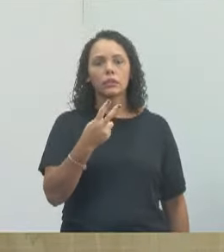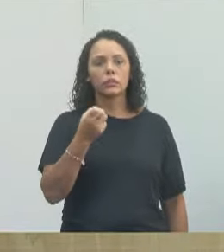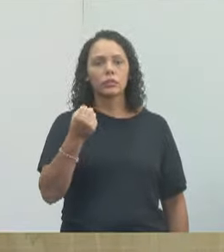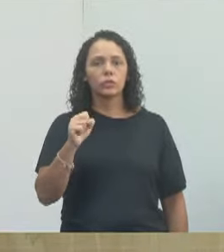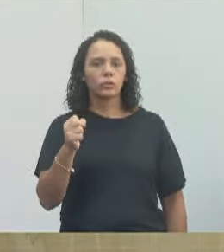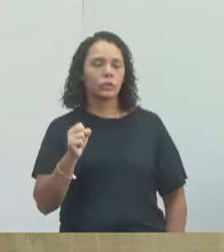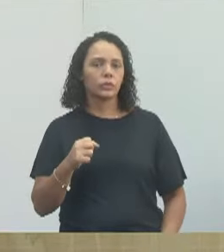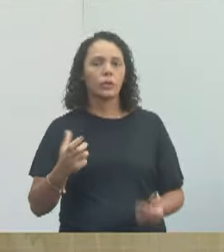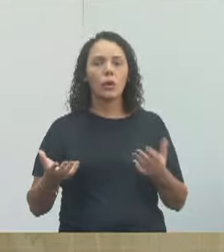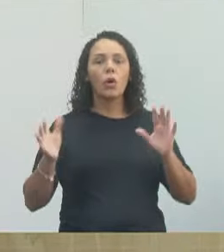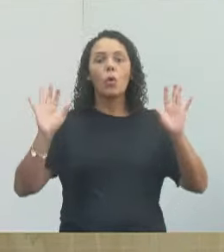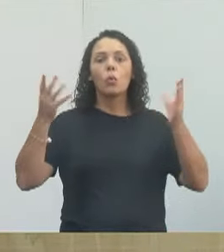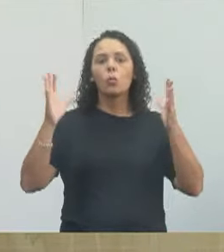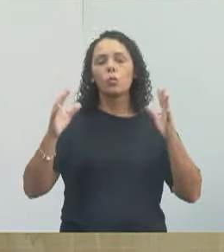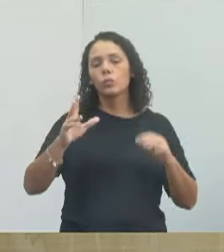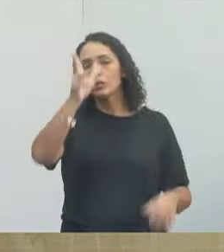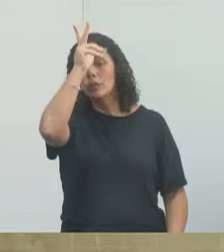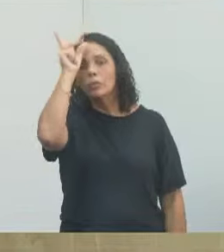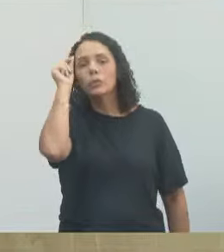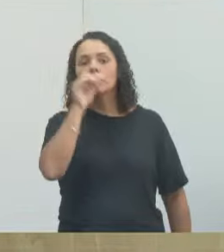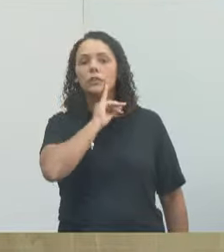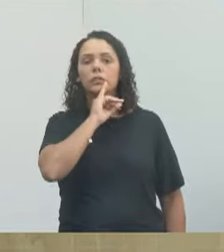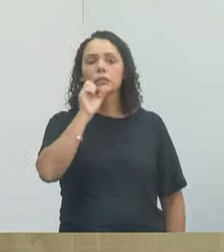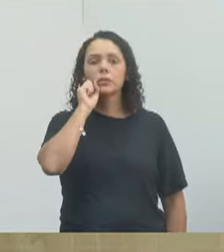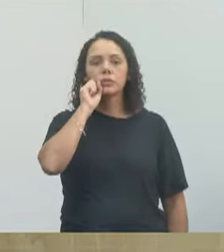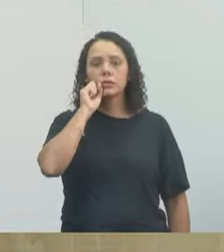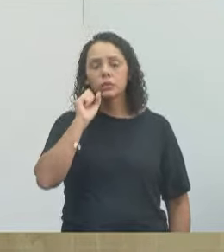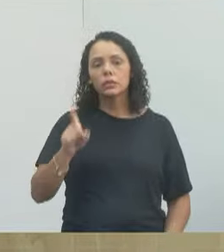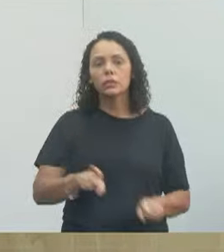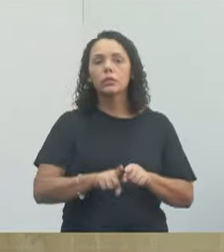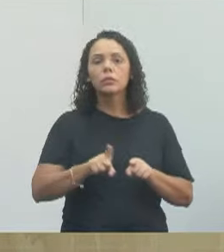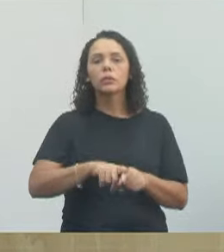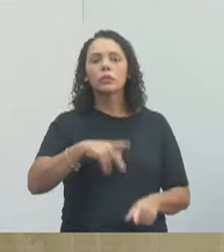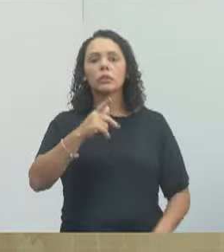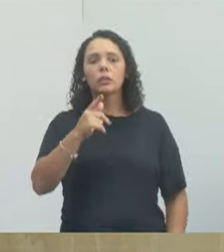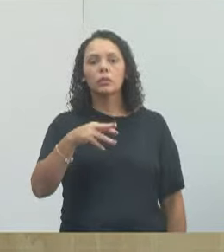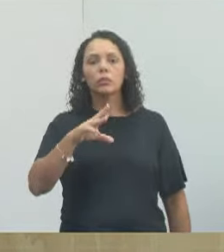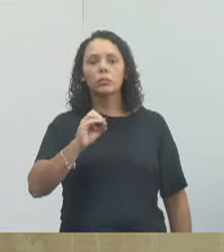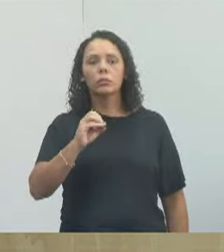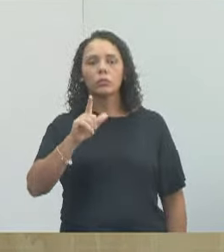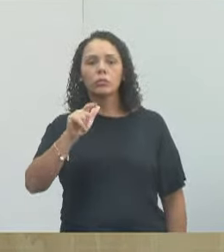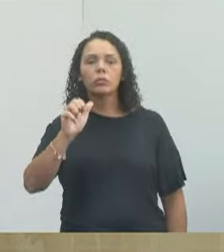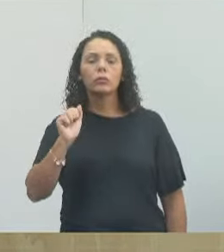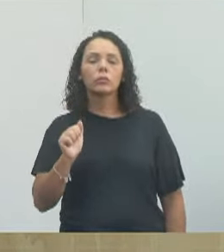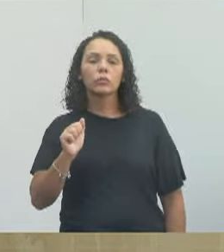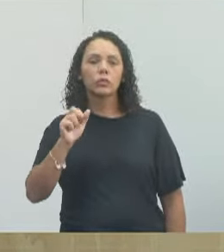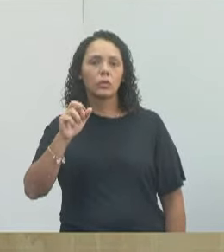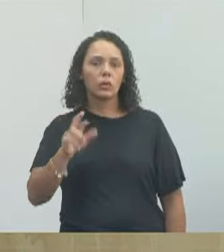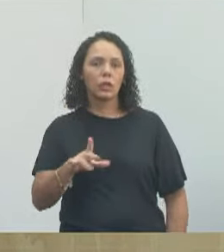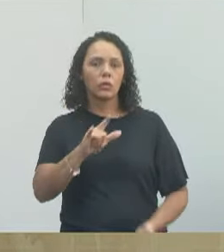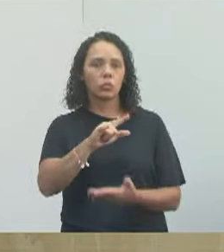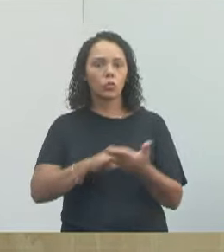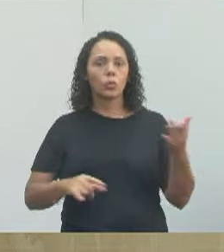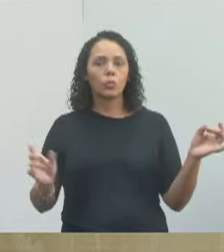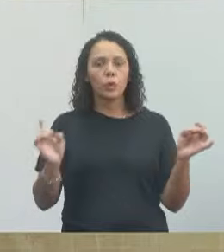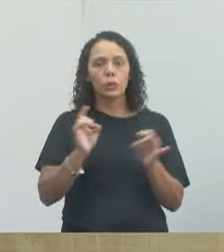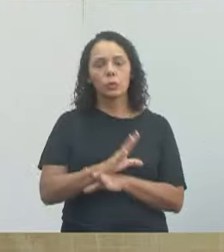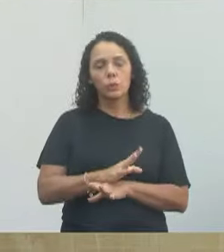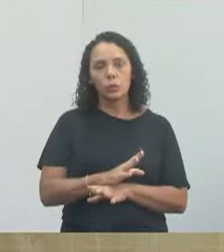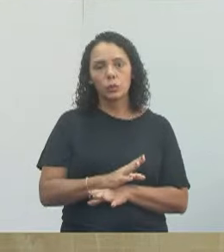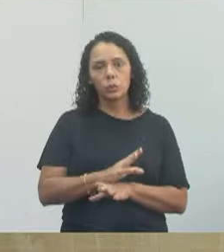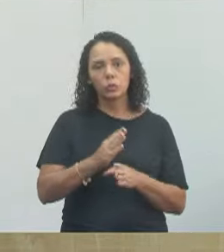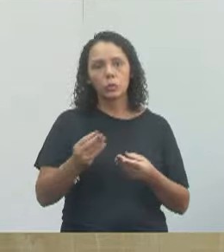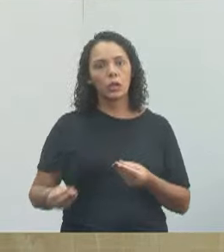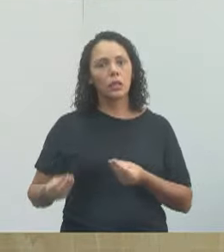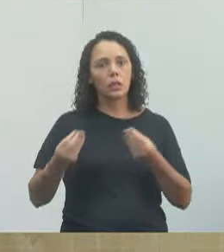moções congrat latório prefeito Zé José Santana a fundação Prolar pela entrega de 80 títulos de regularização fundiária para moradores